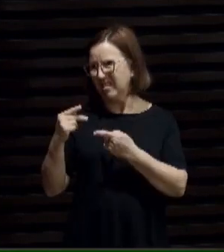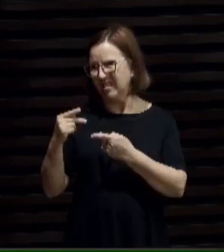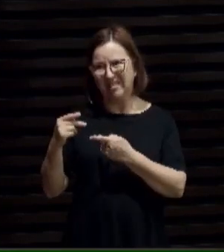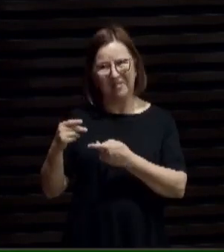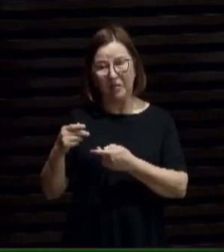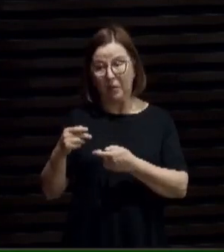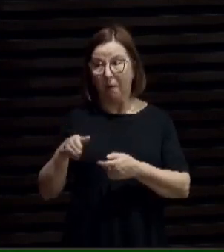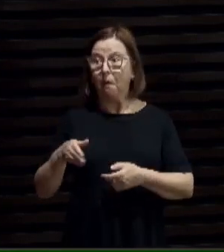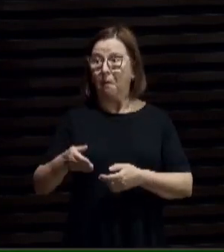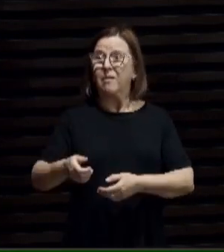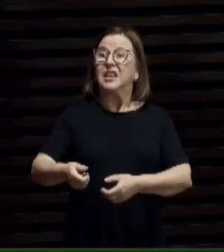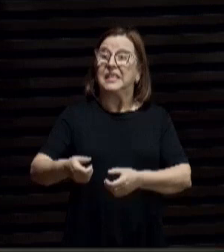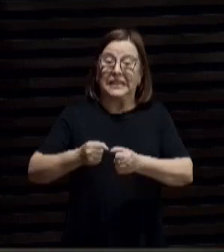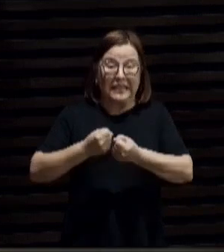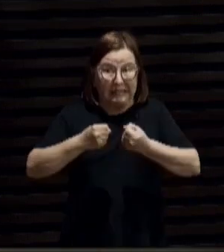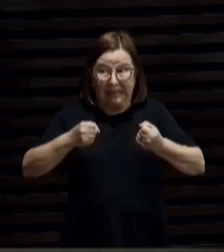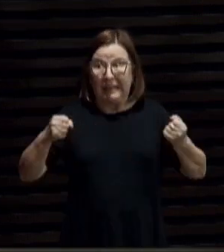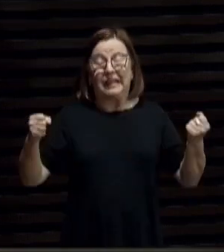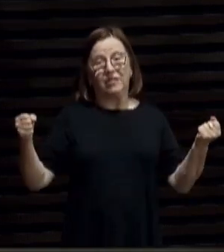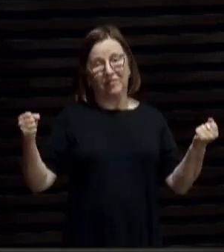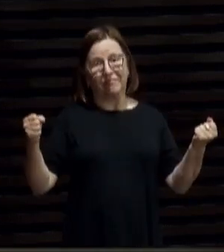peixe é grande.